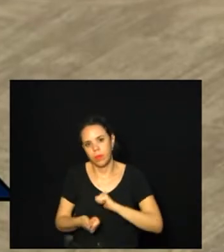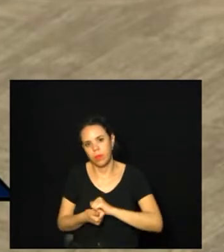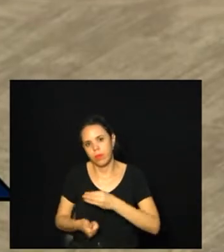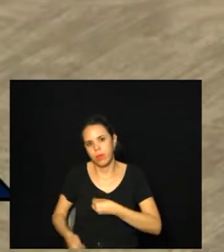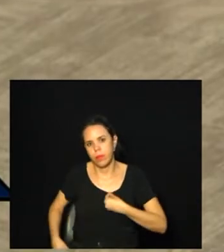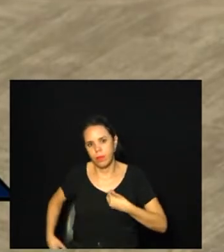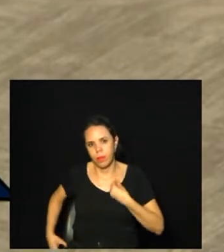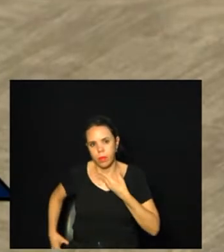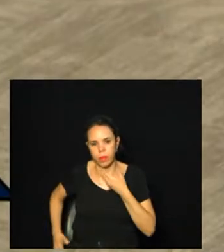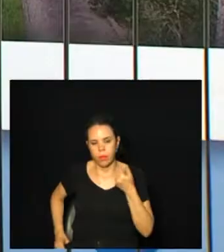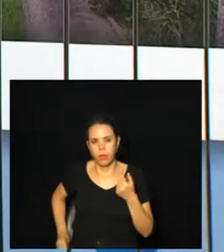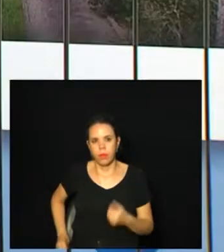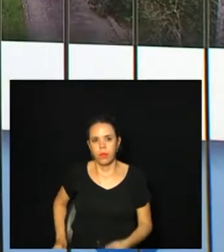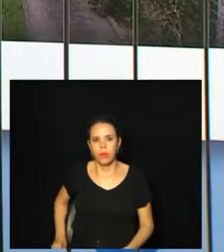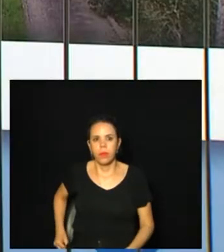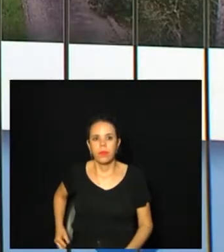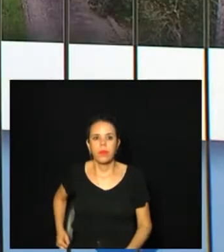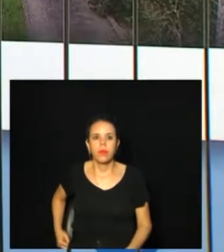vida melhor.